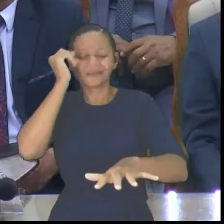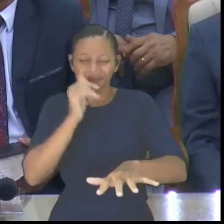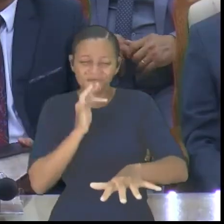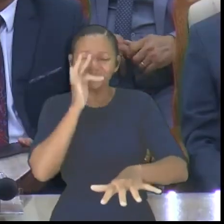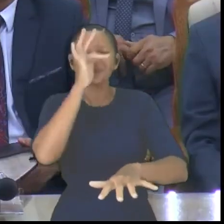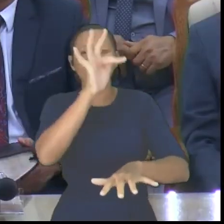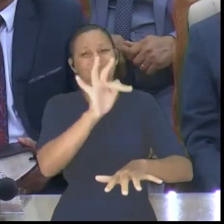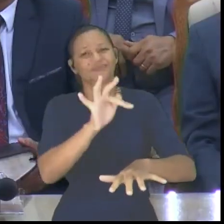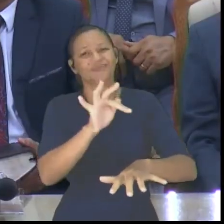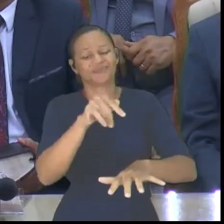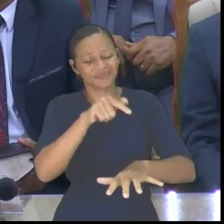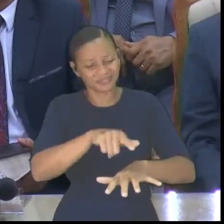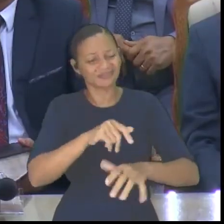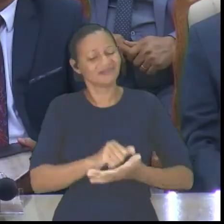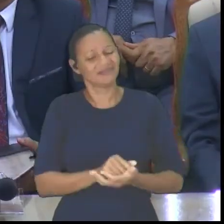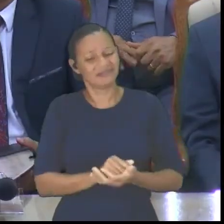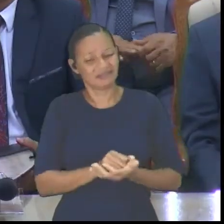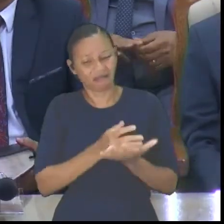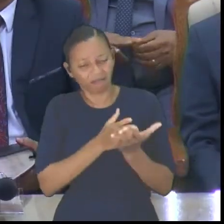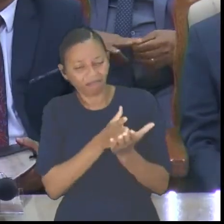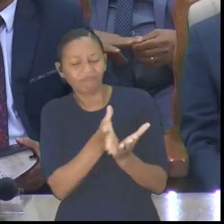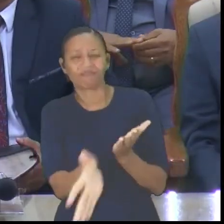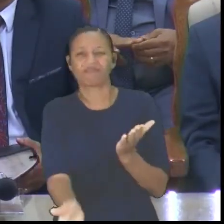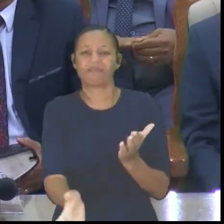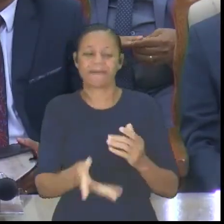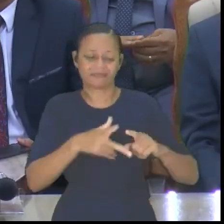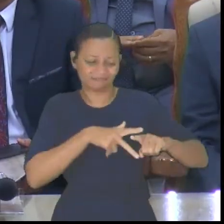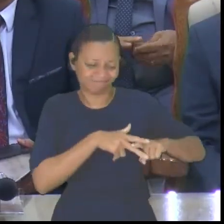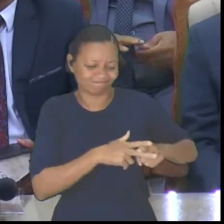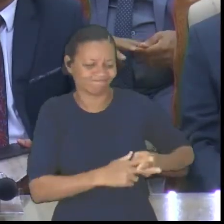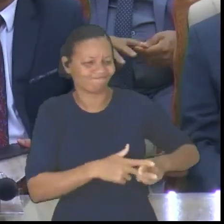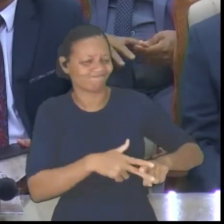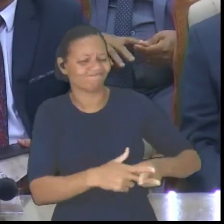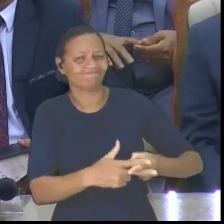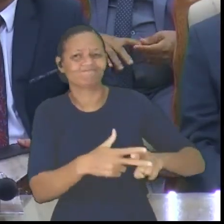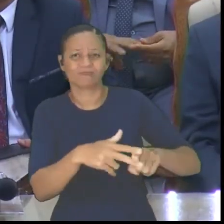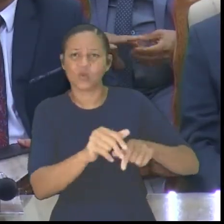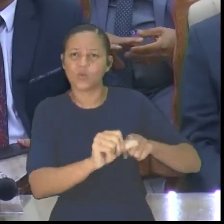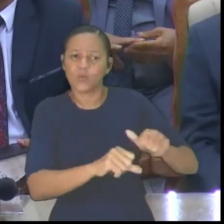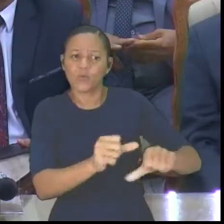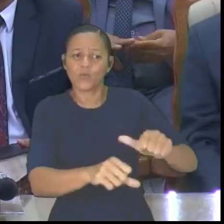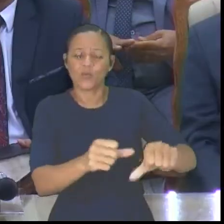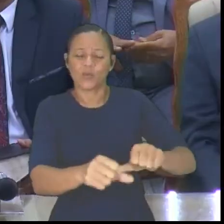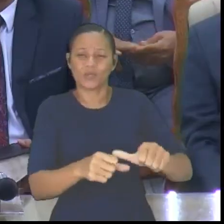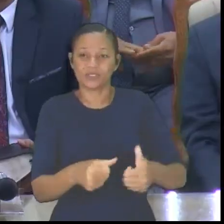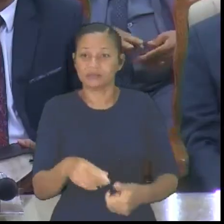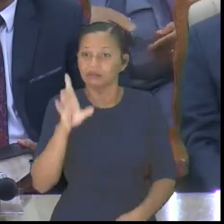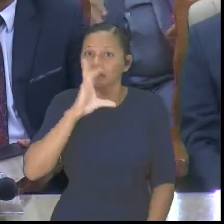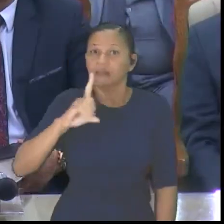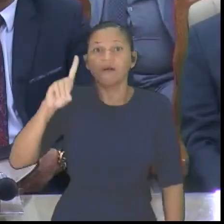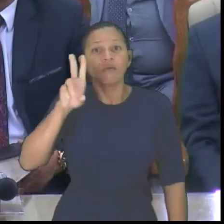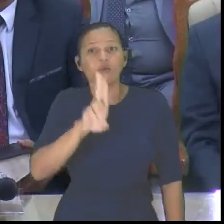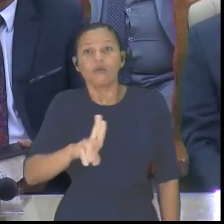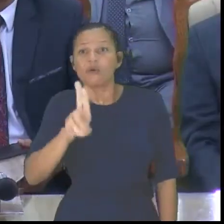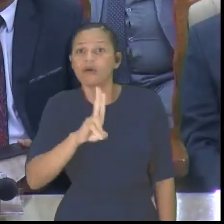desagradar, mas que precisavam ser moldados. Deus usa como exemplo